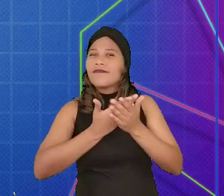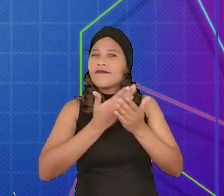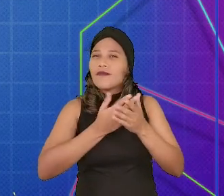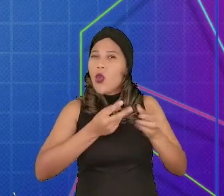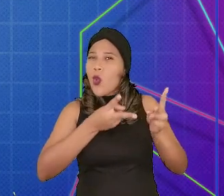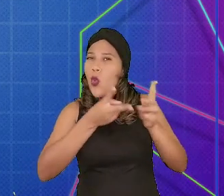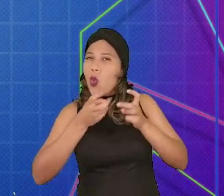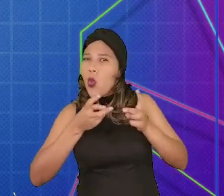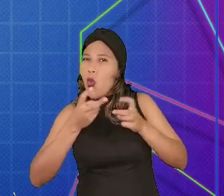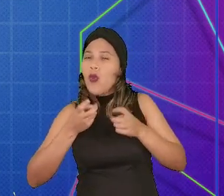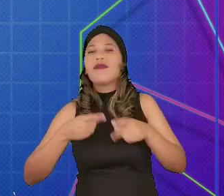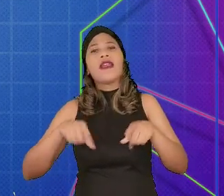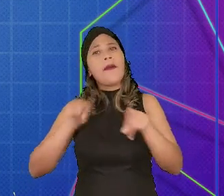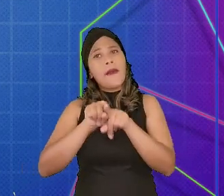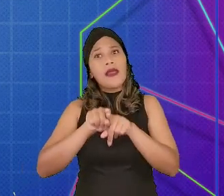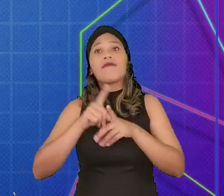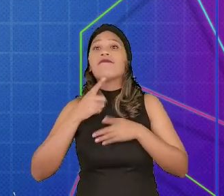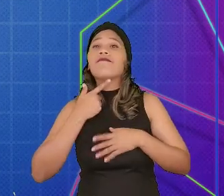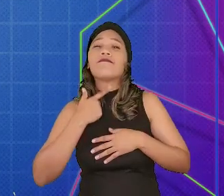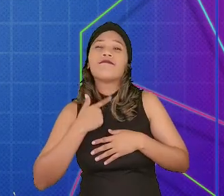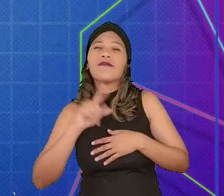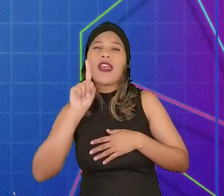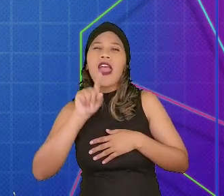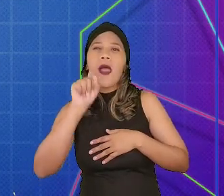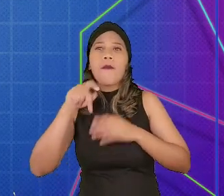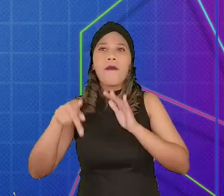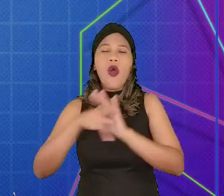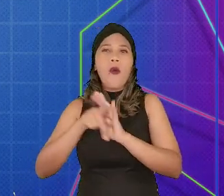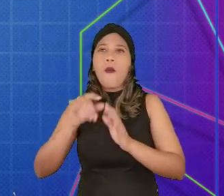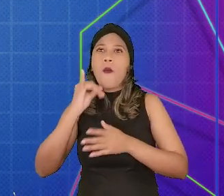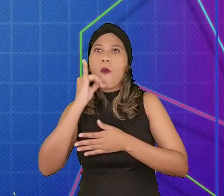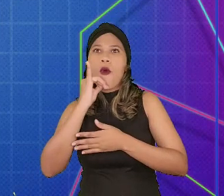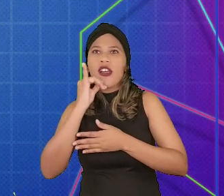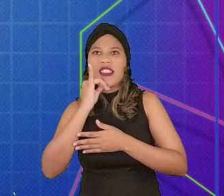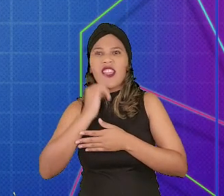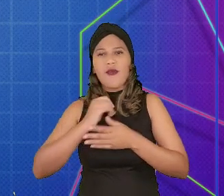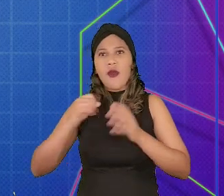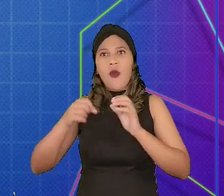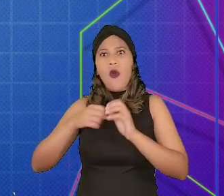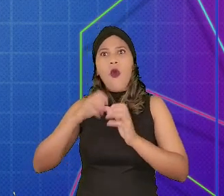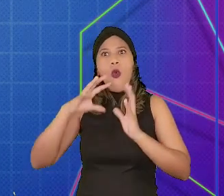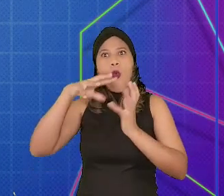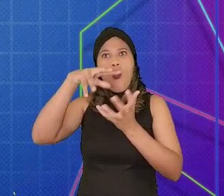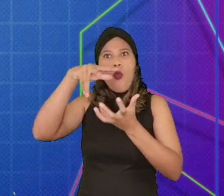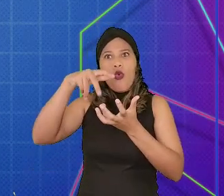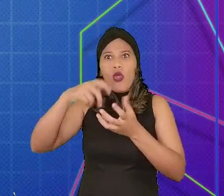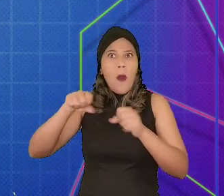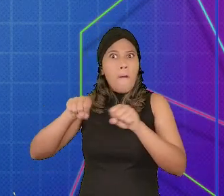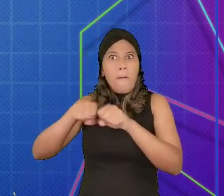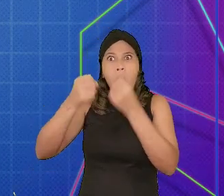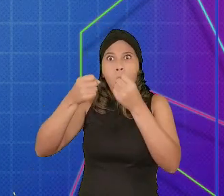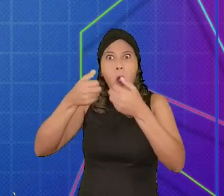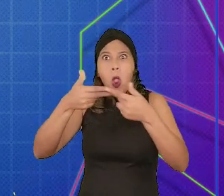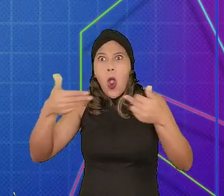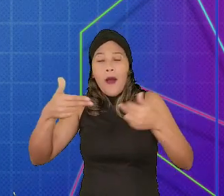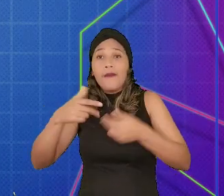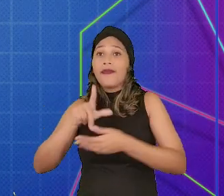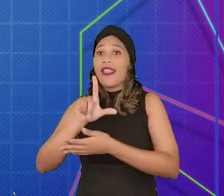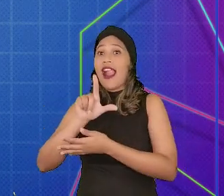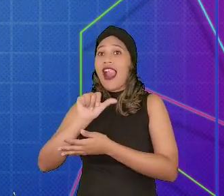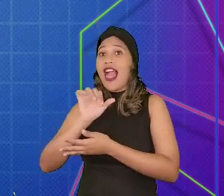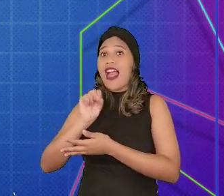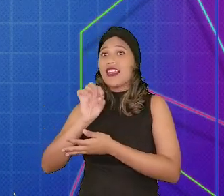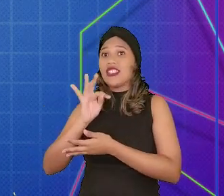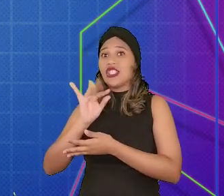criar. Por exemplo, se o seu desejo é fazer um game que tenha um apocalipse como contexto, uma boa referência seria o jogo The Last of